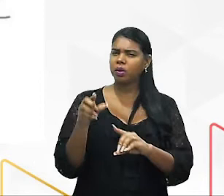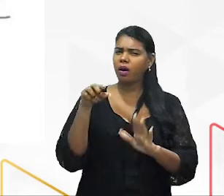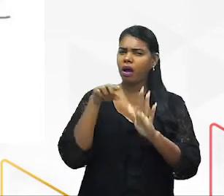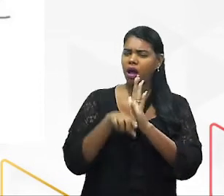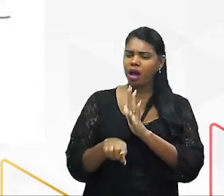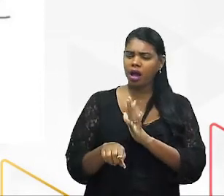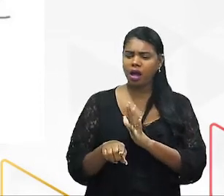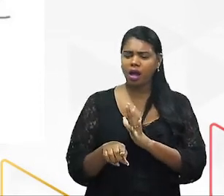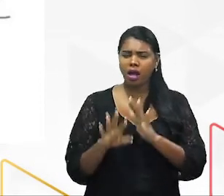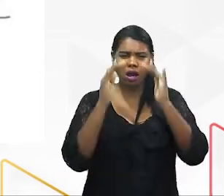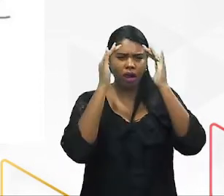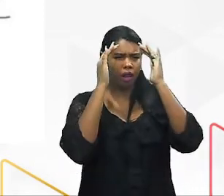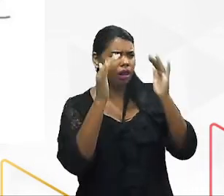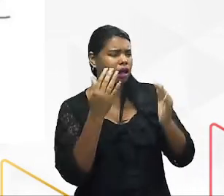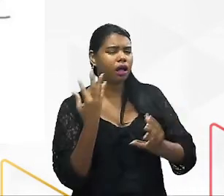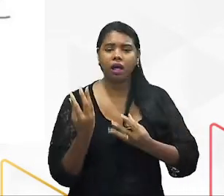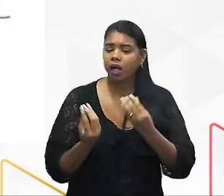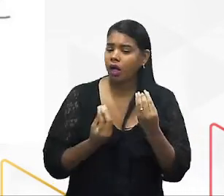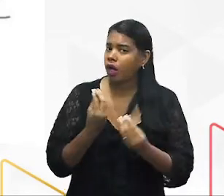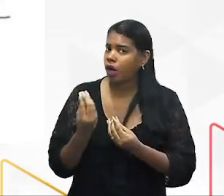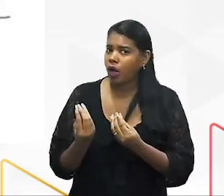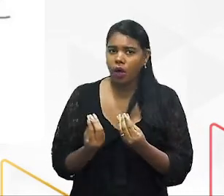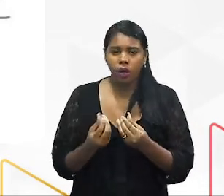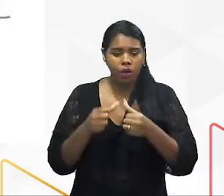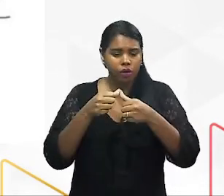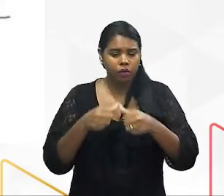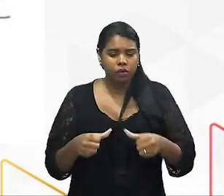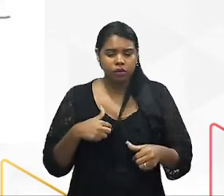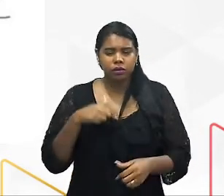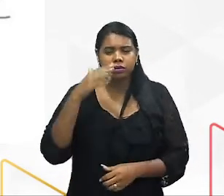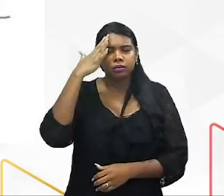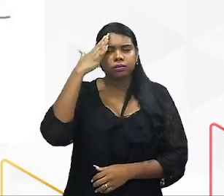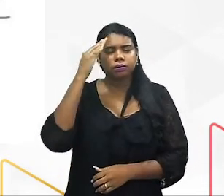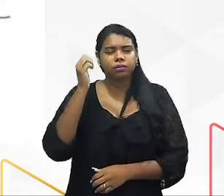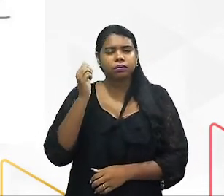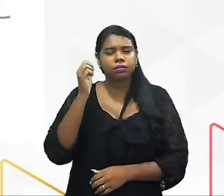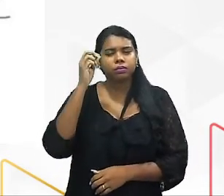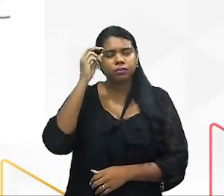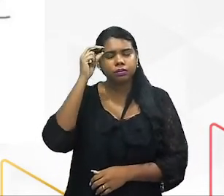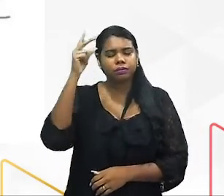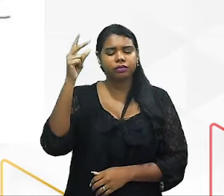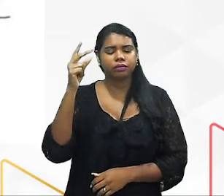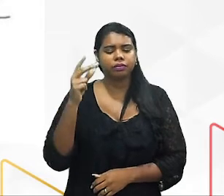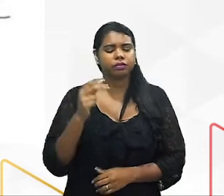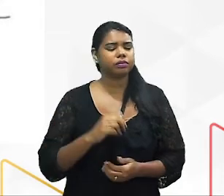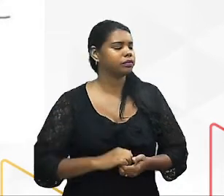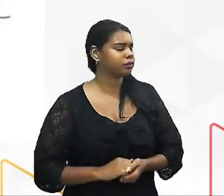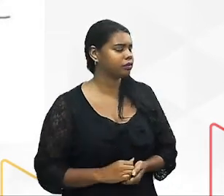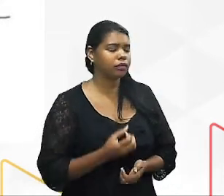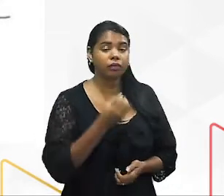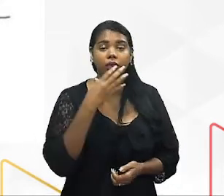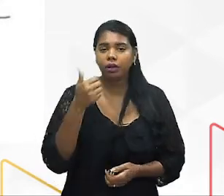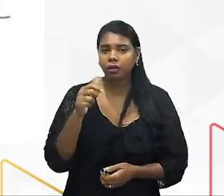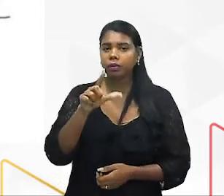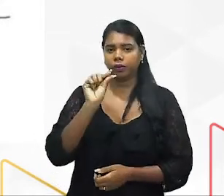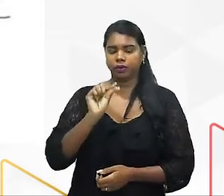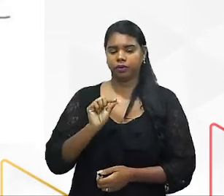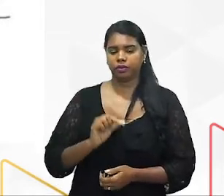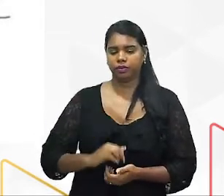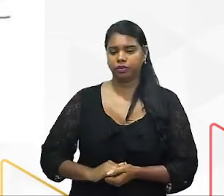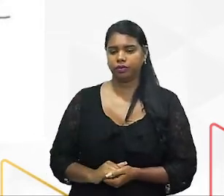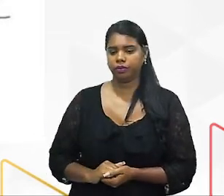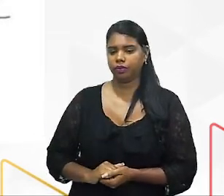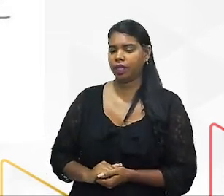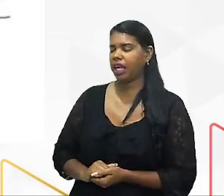mestre: mestre, como faço para me tornar sábio? O mestre responde: boas escolhas. Aí o